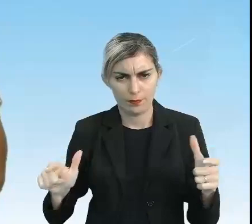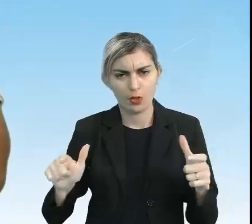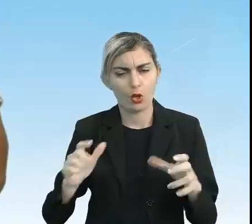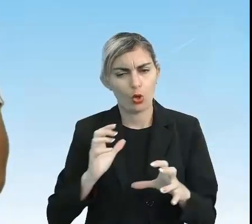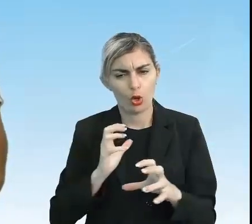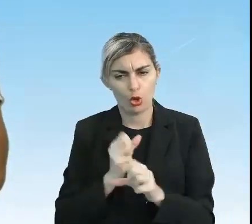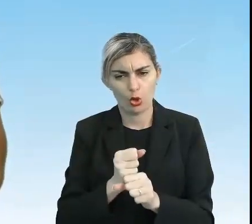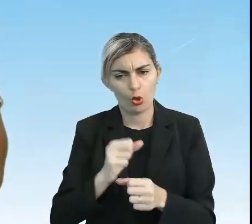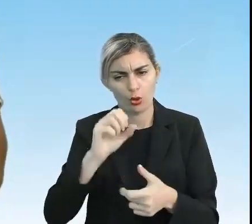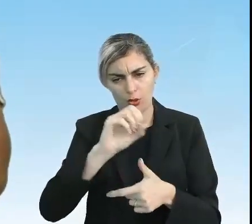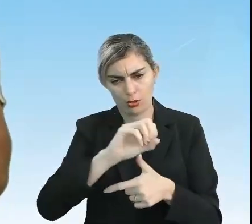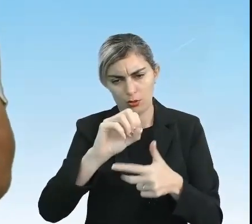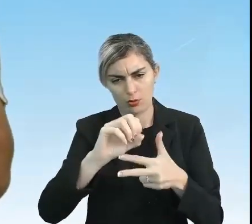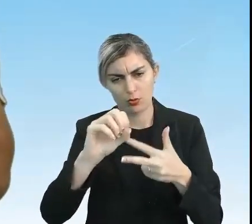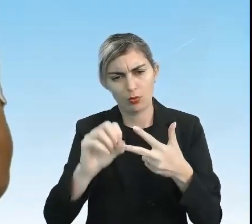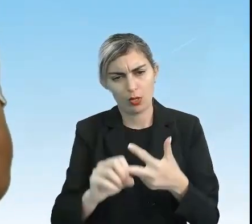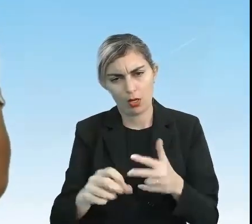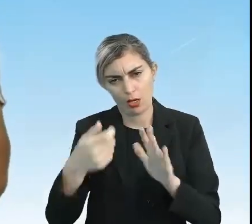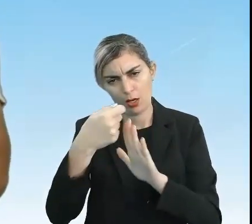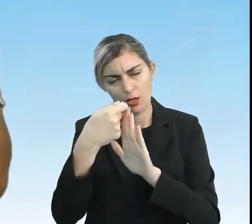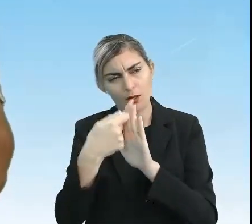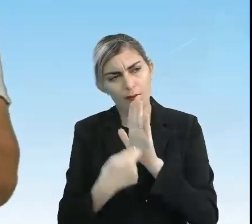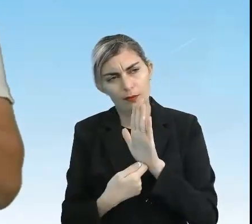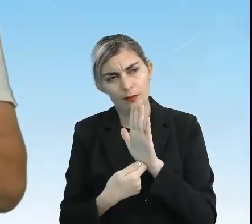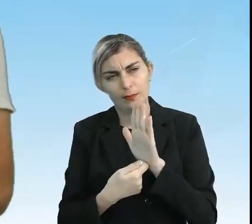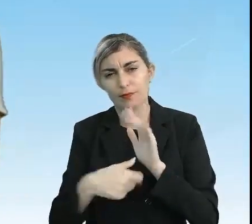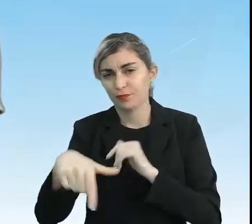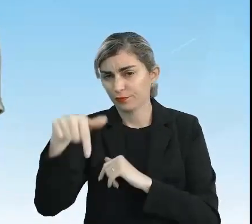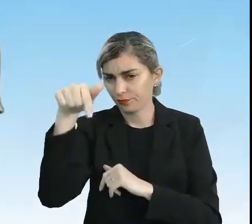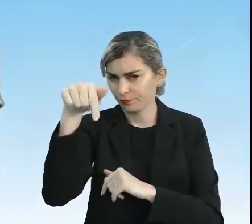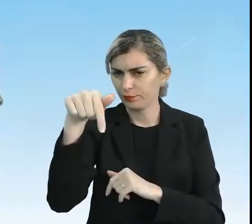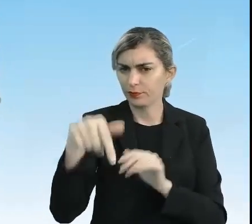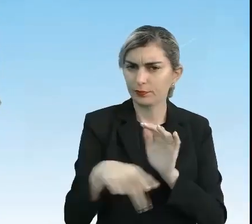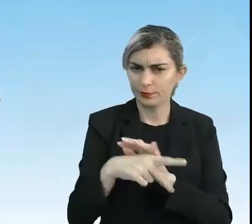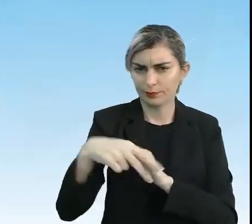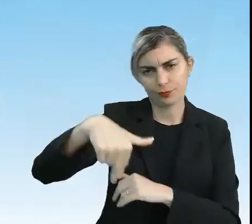notas do Enem, por exemplo, em redação, 7 foram do